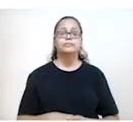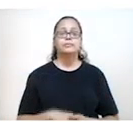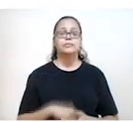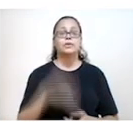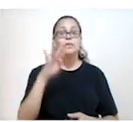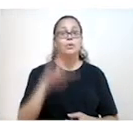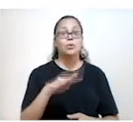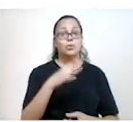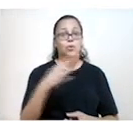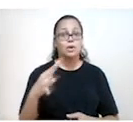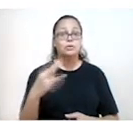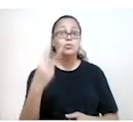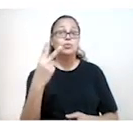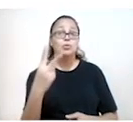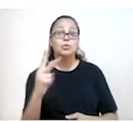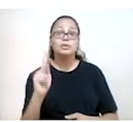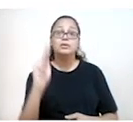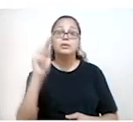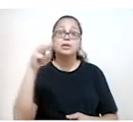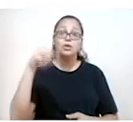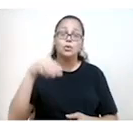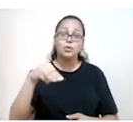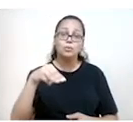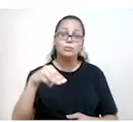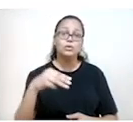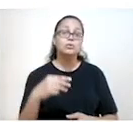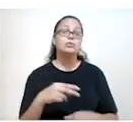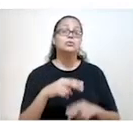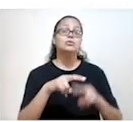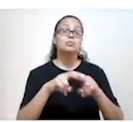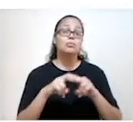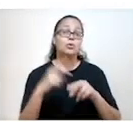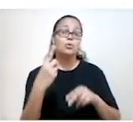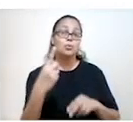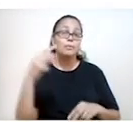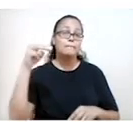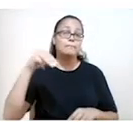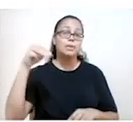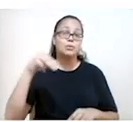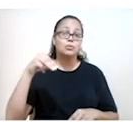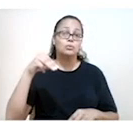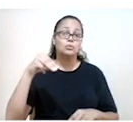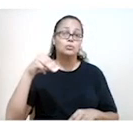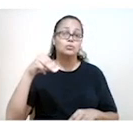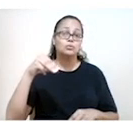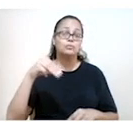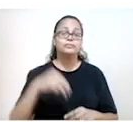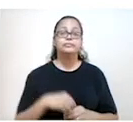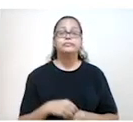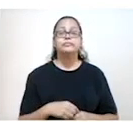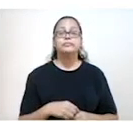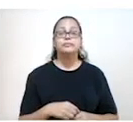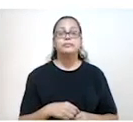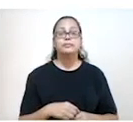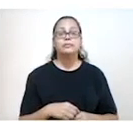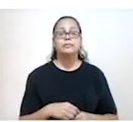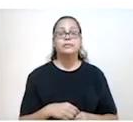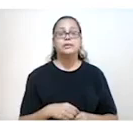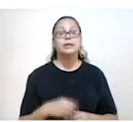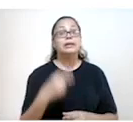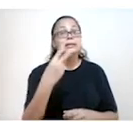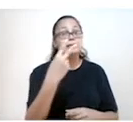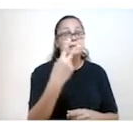É 2 km em 1 minuto. Então, aqui, ó, analisando o quadro. 1 minuto, 2 km. Então, se ele